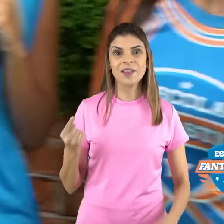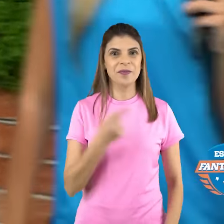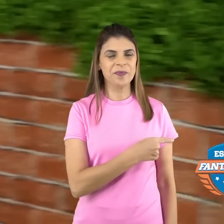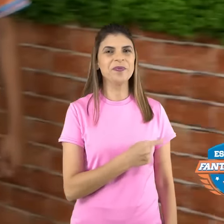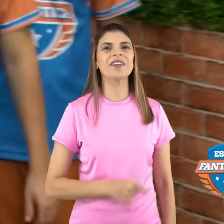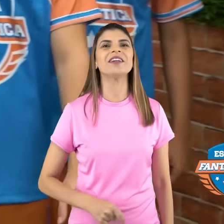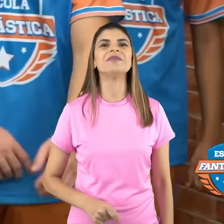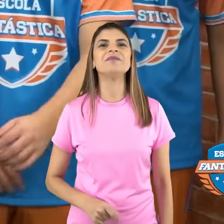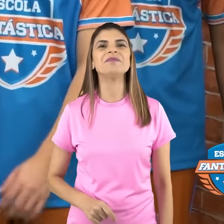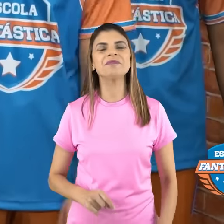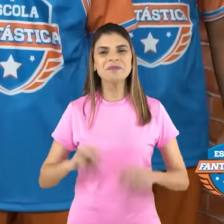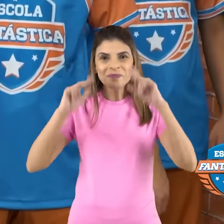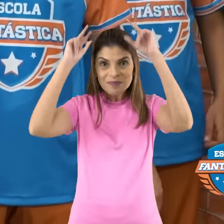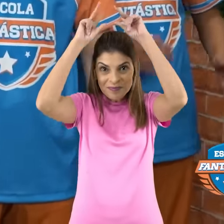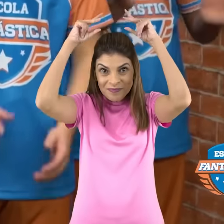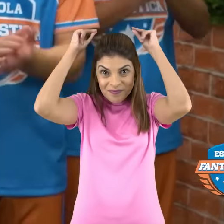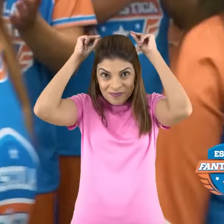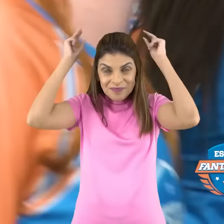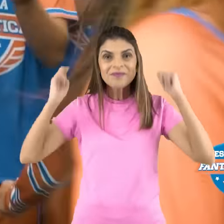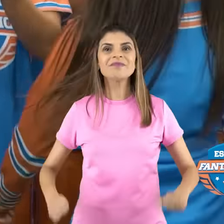Ana.